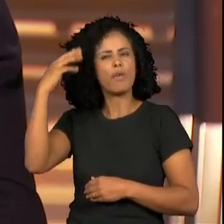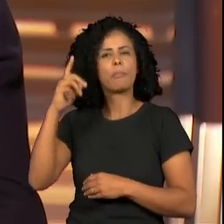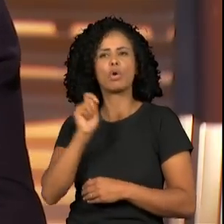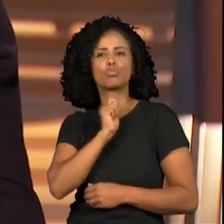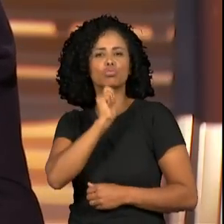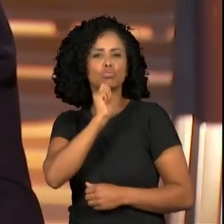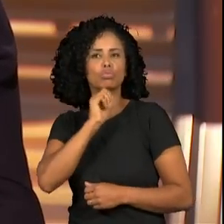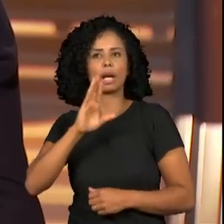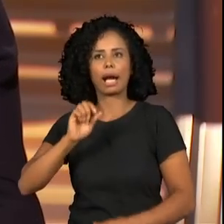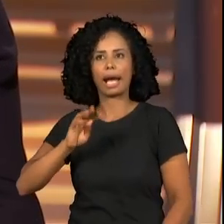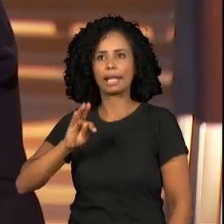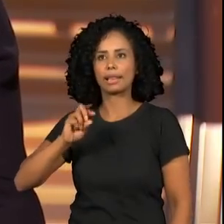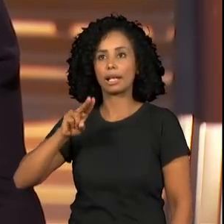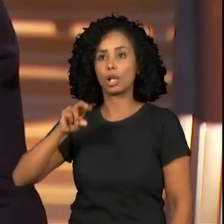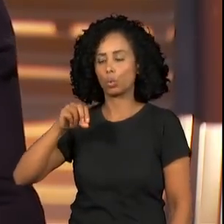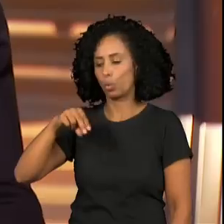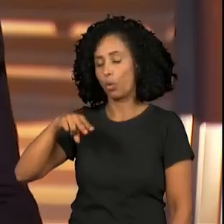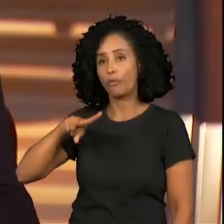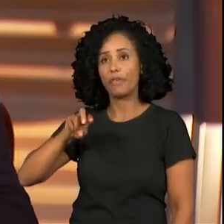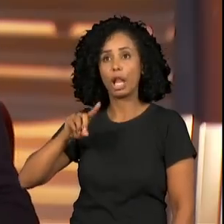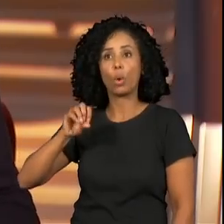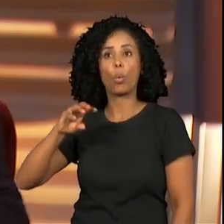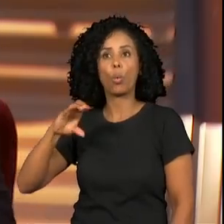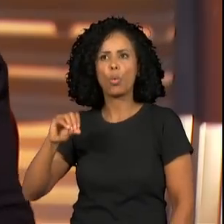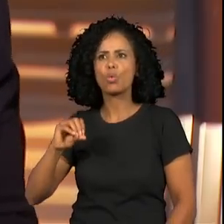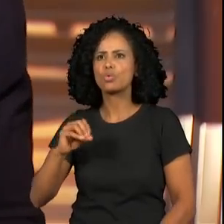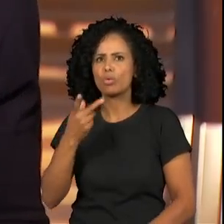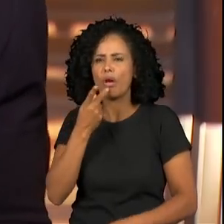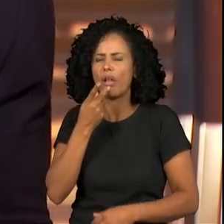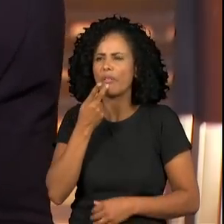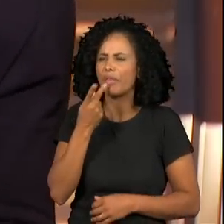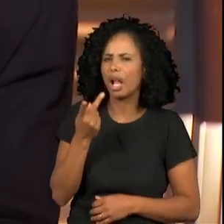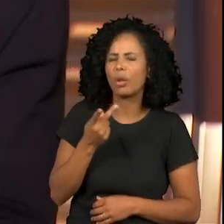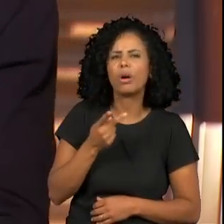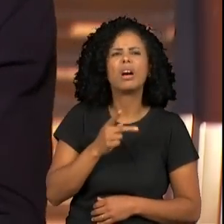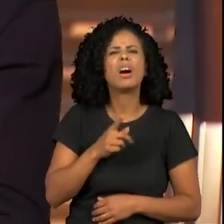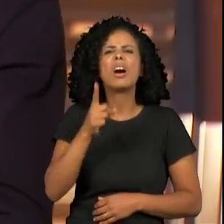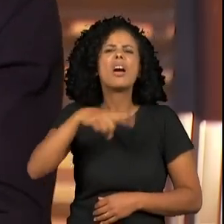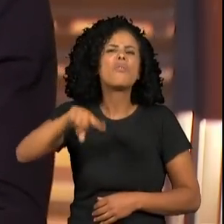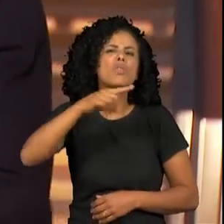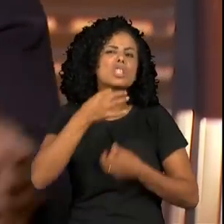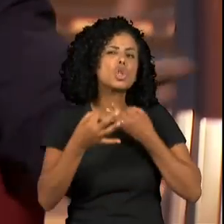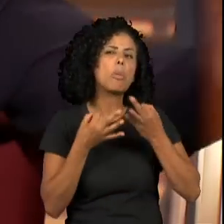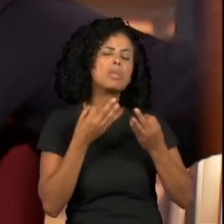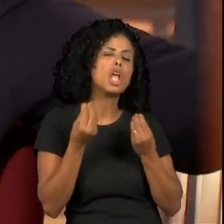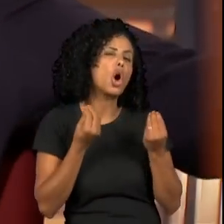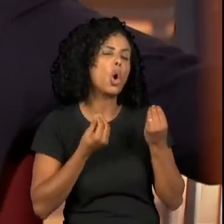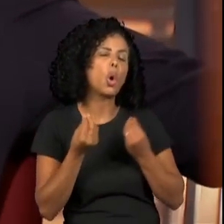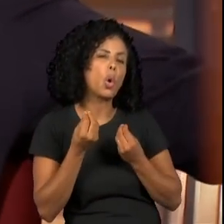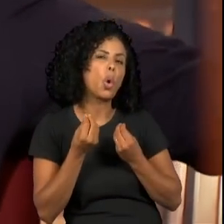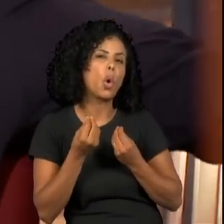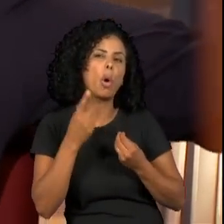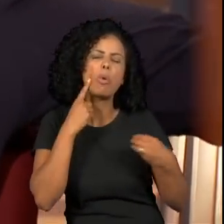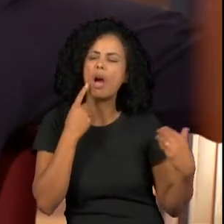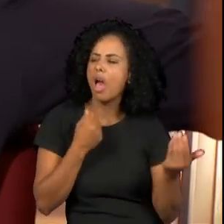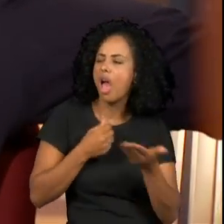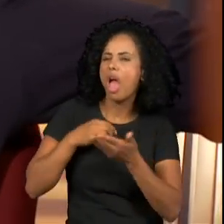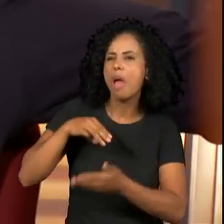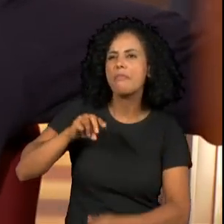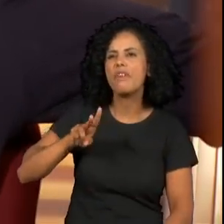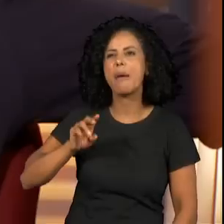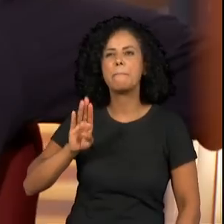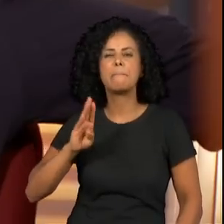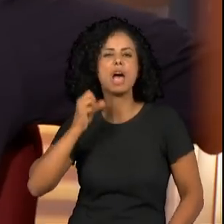no auge da apresentação do Caetano, ele lançou. Que vocês acham? MV Bill como